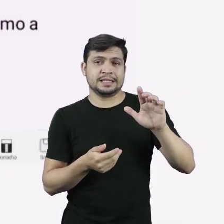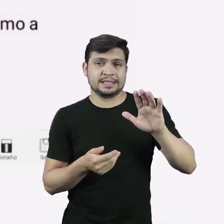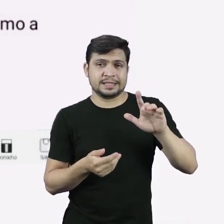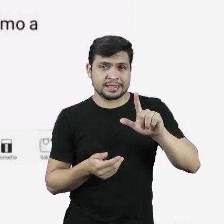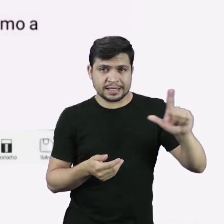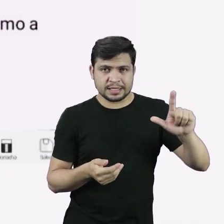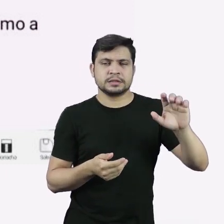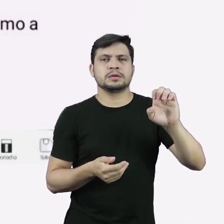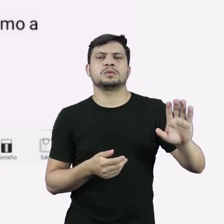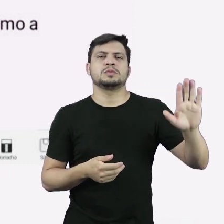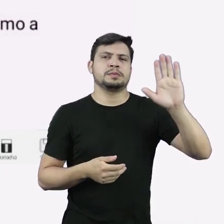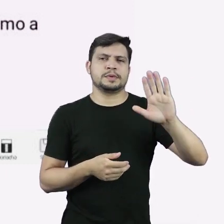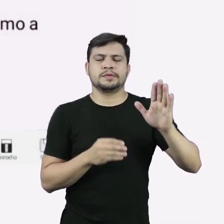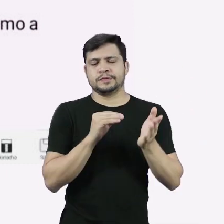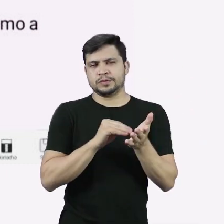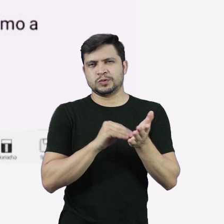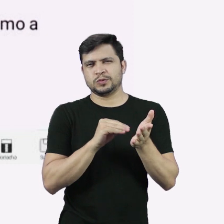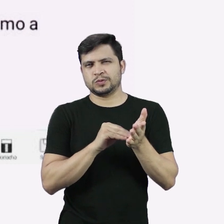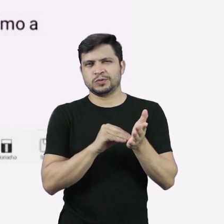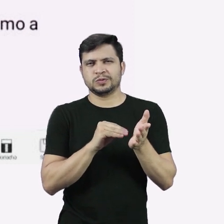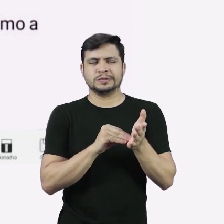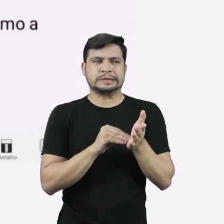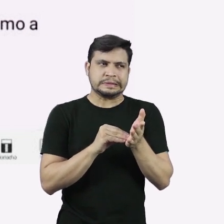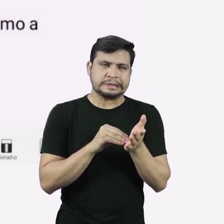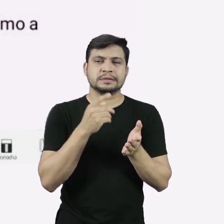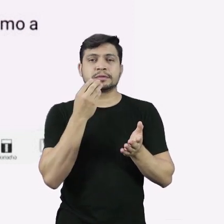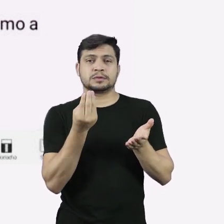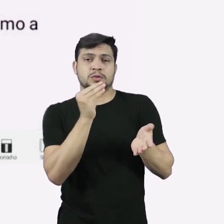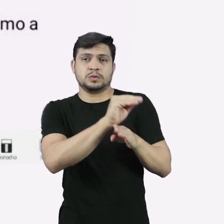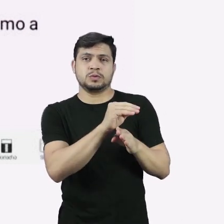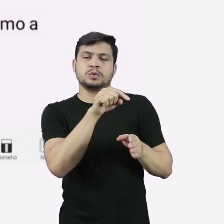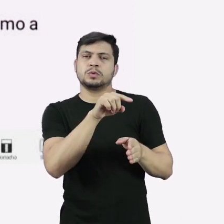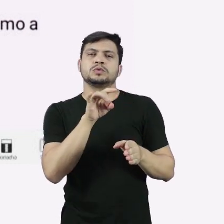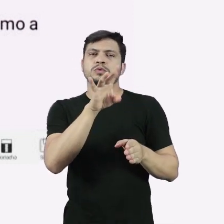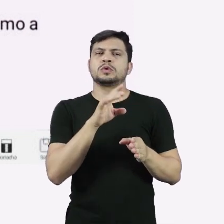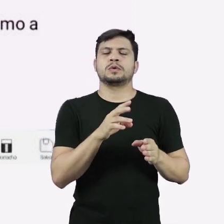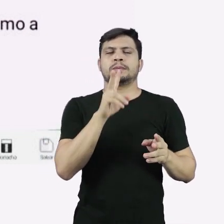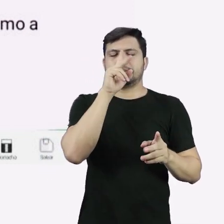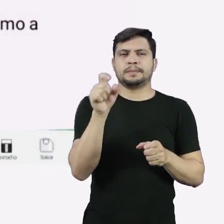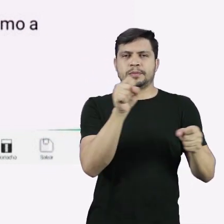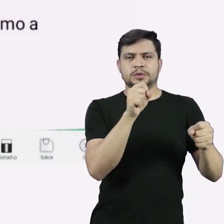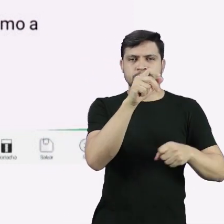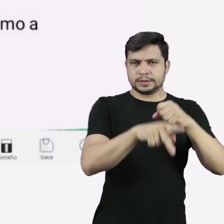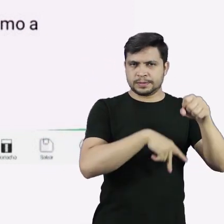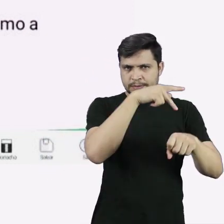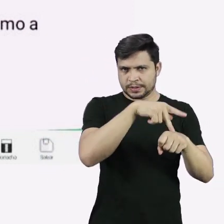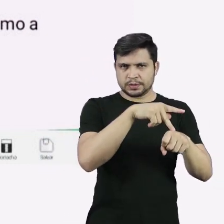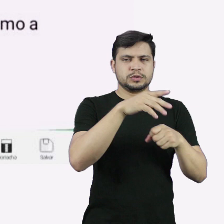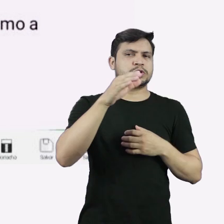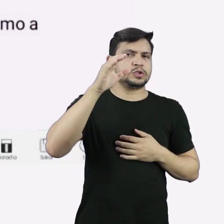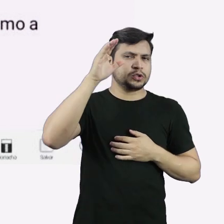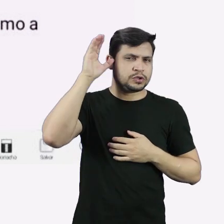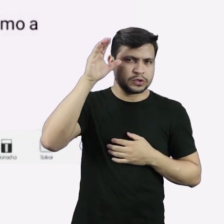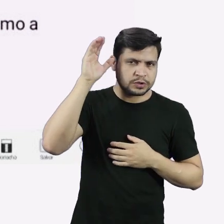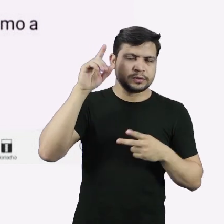europeu, no caso, a União Soviética. Ele optou por colocar as potências orientais como a China e o Japão. Não posso esquecer, justamente o Japão, que